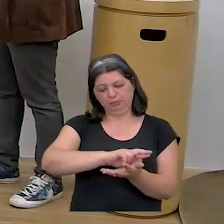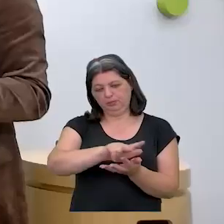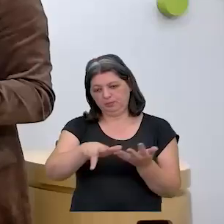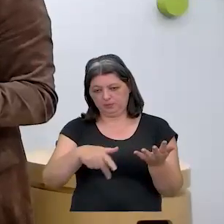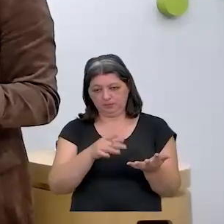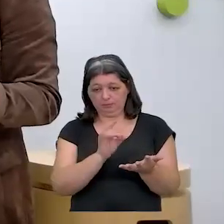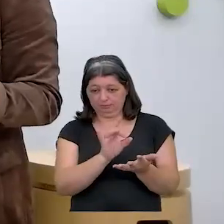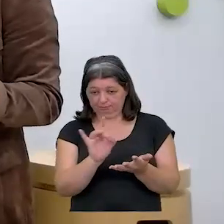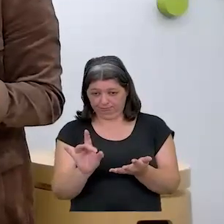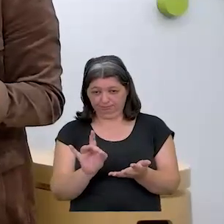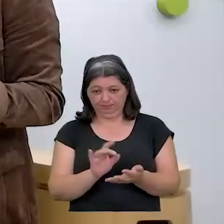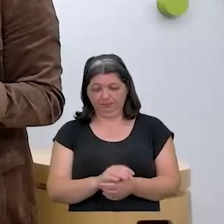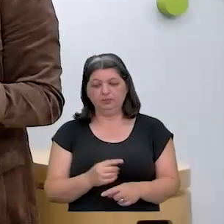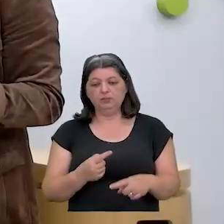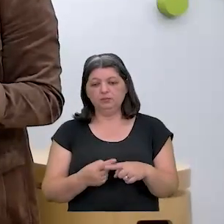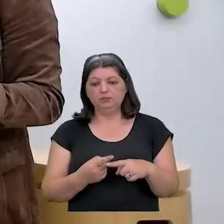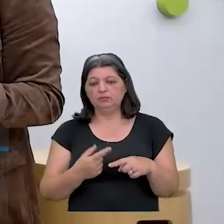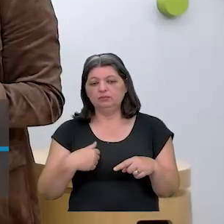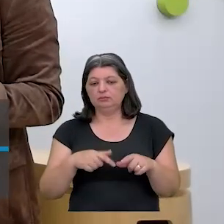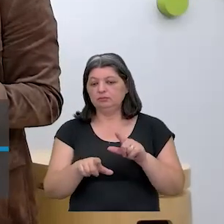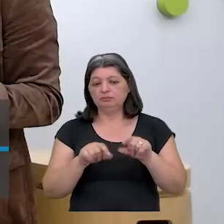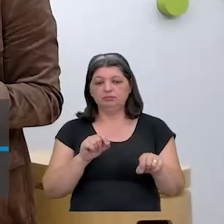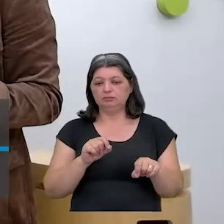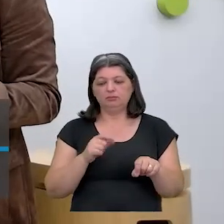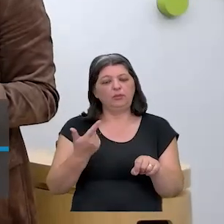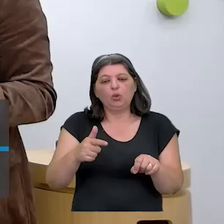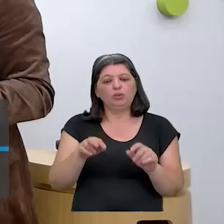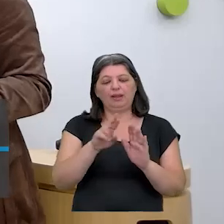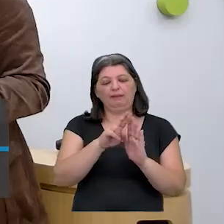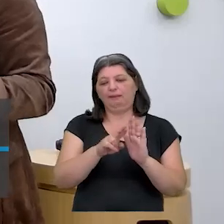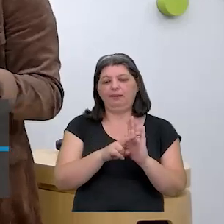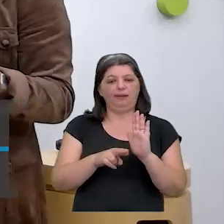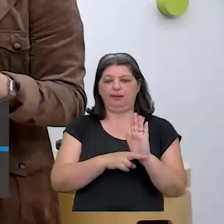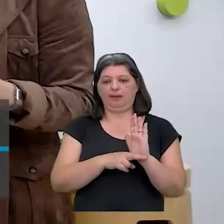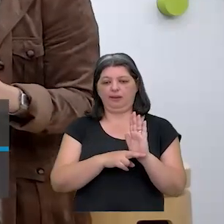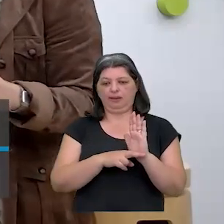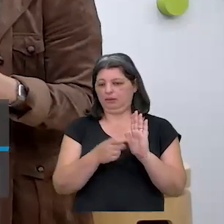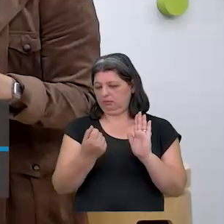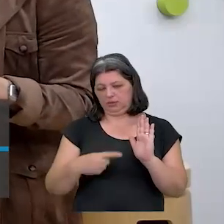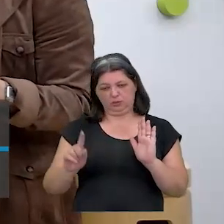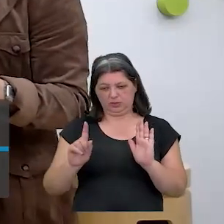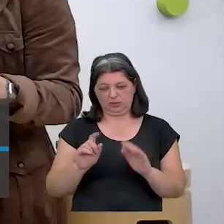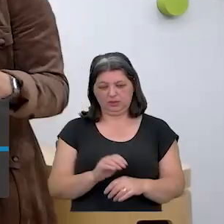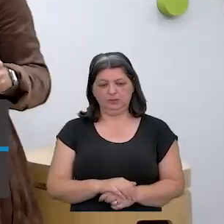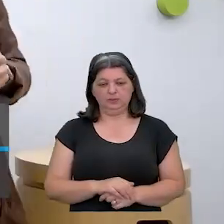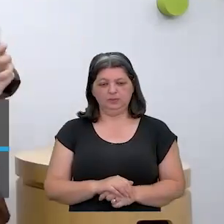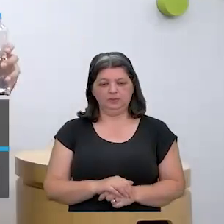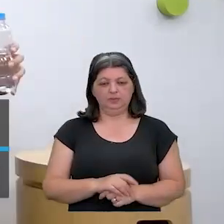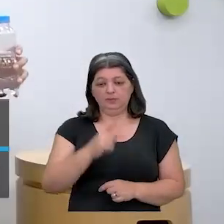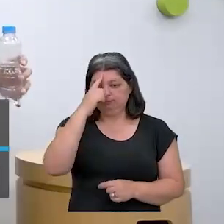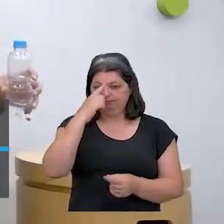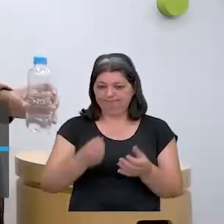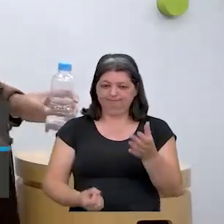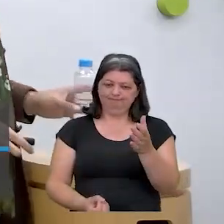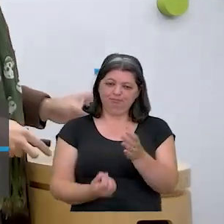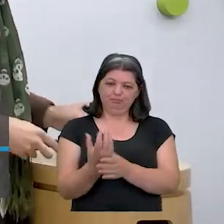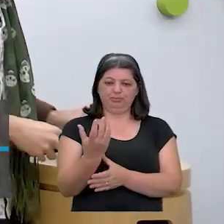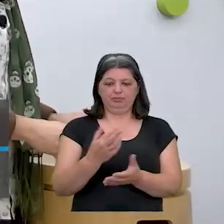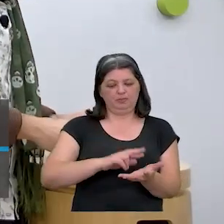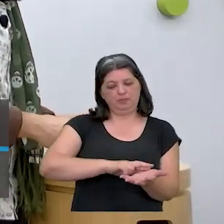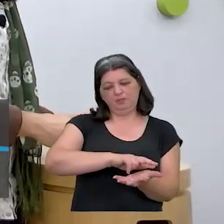página. Por quê? Lembre-se que não há regras para os zines. Então, a criatividade pode